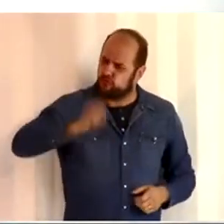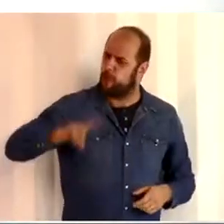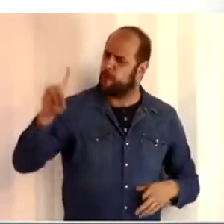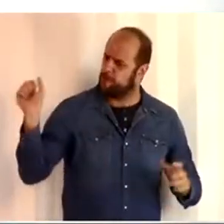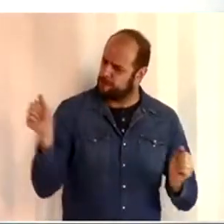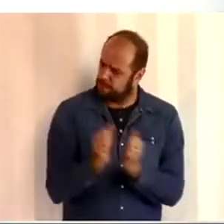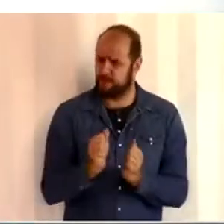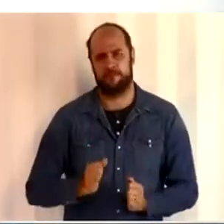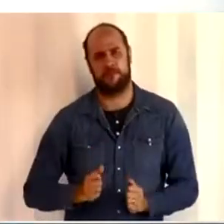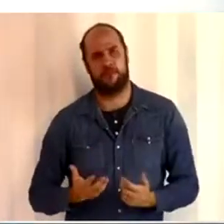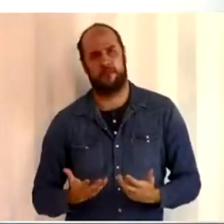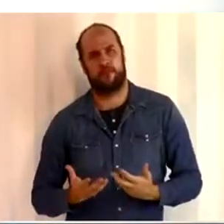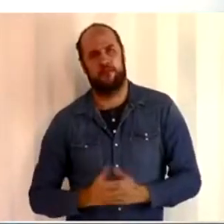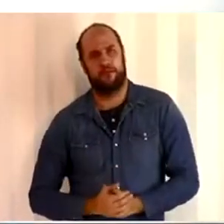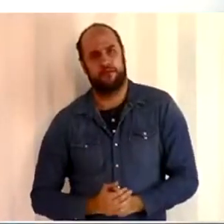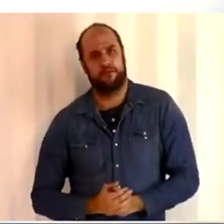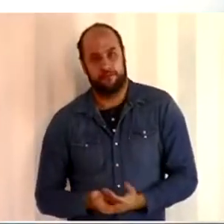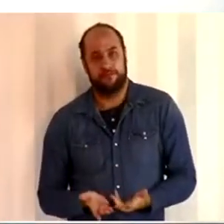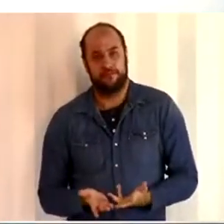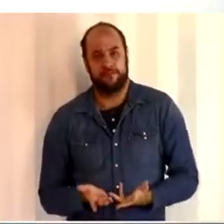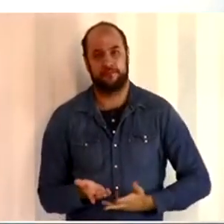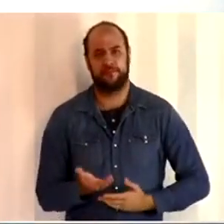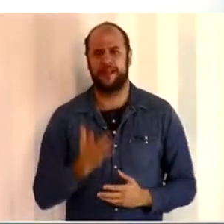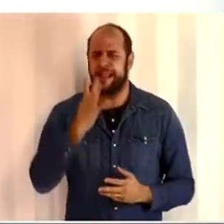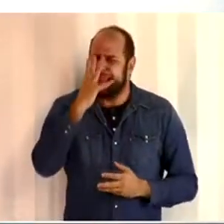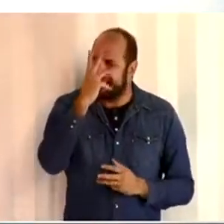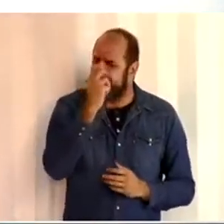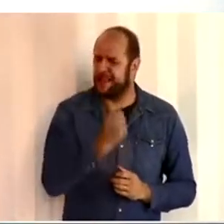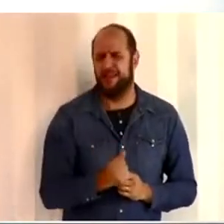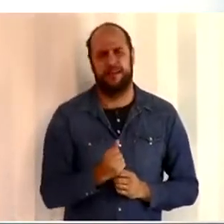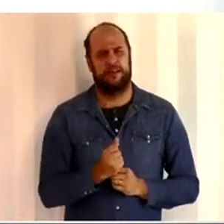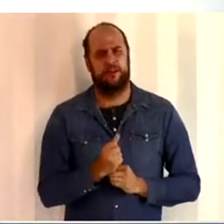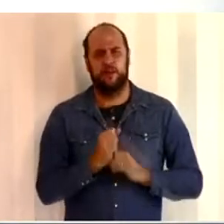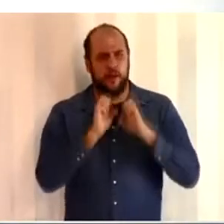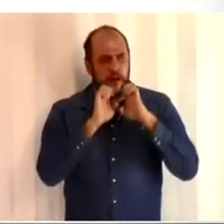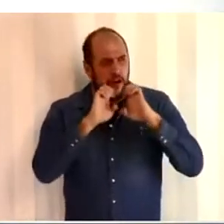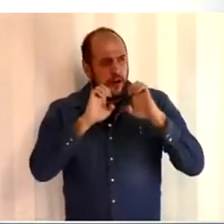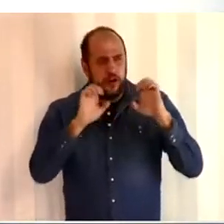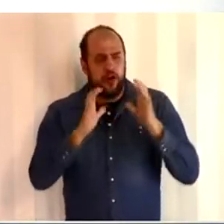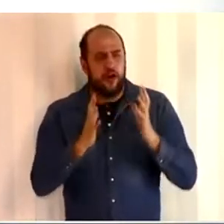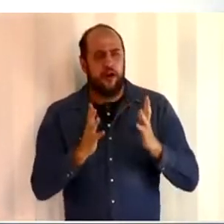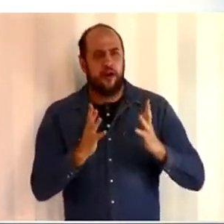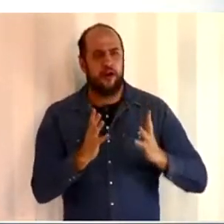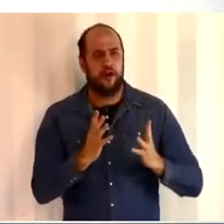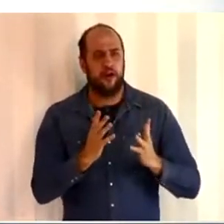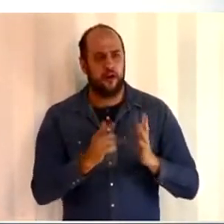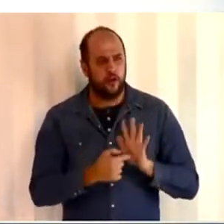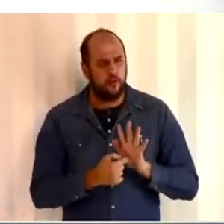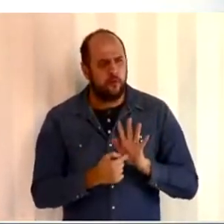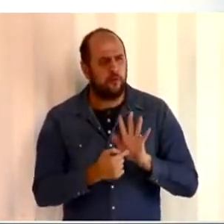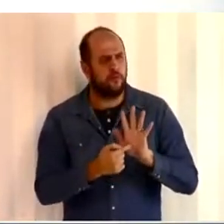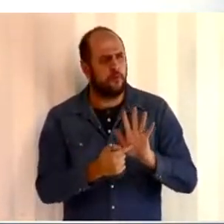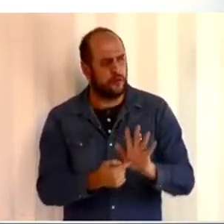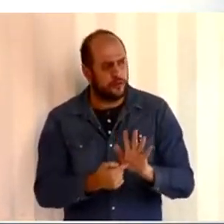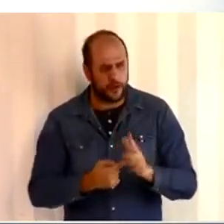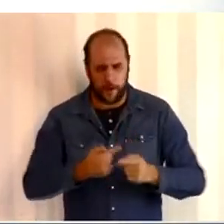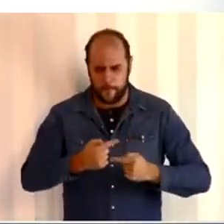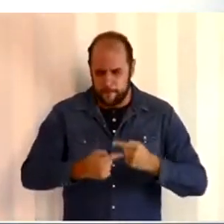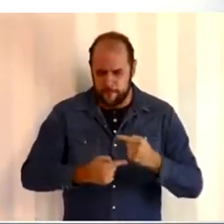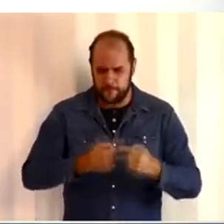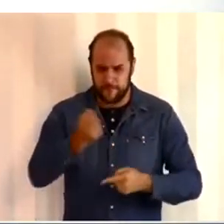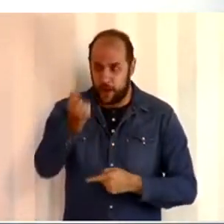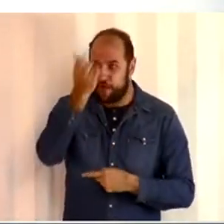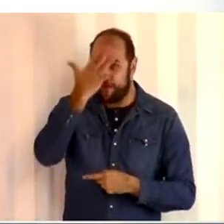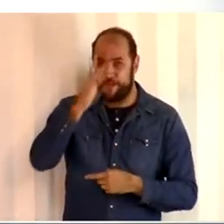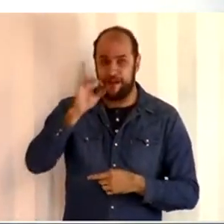conosco. Sabemos, irmãos, que de uma forma linda, o Evangelho ele vai se demonstrando assim uma certa progressão da